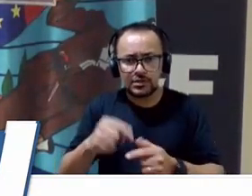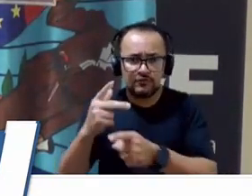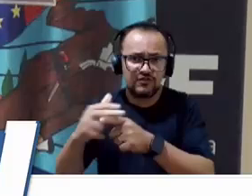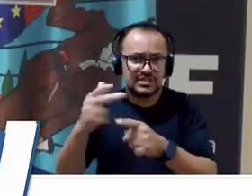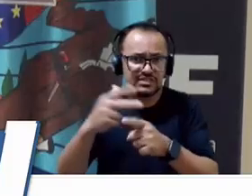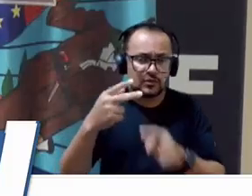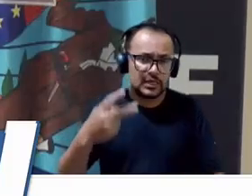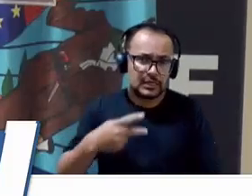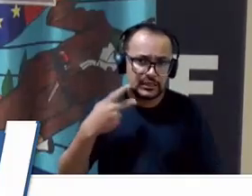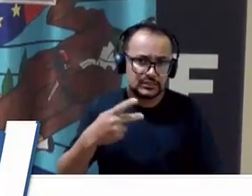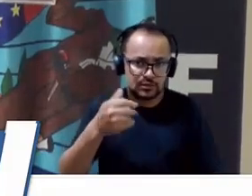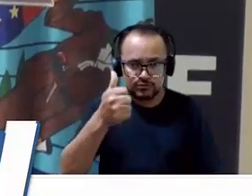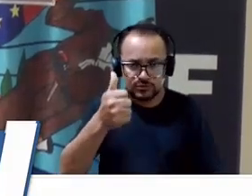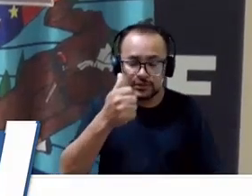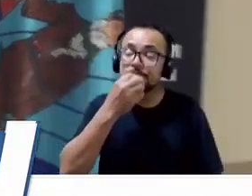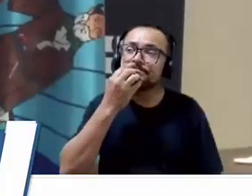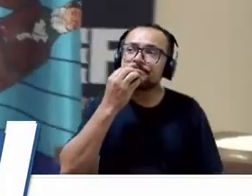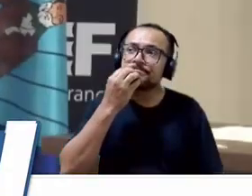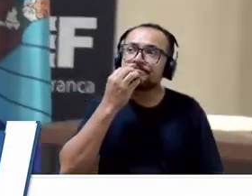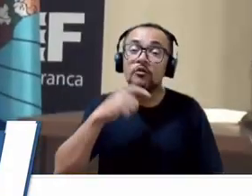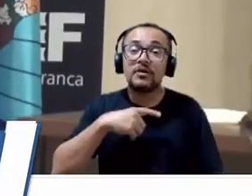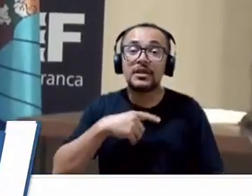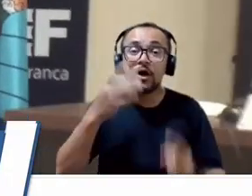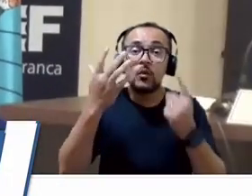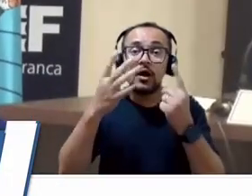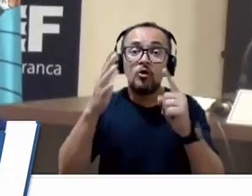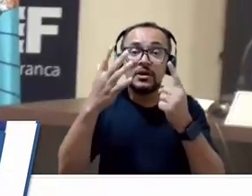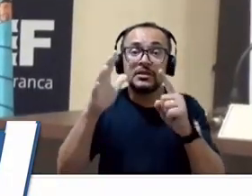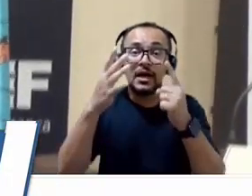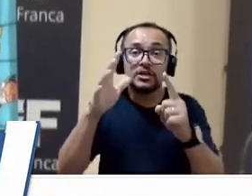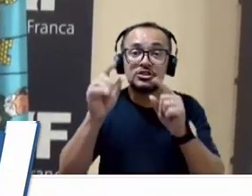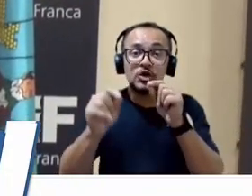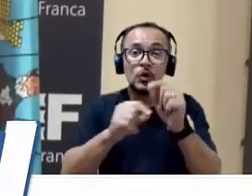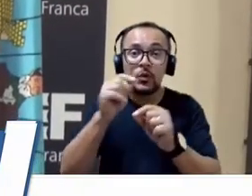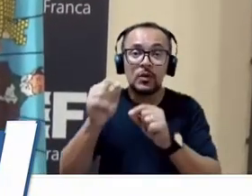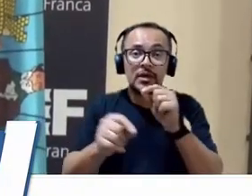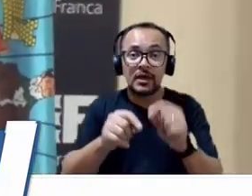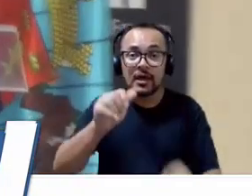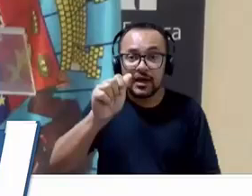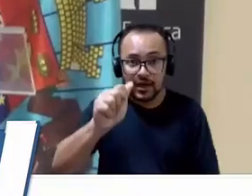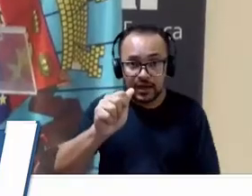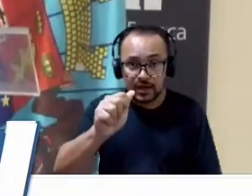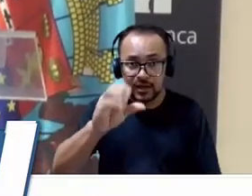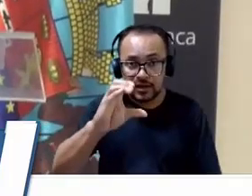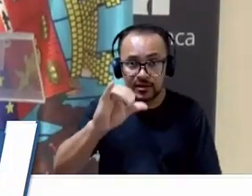ocorrerá uma homenagem pra associação do Comércio e Indústria de Franca acif e